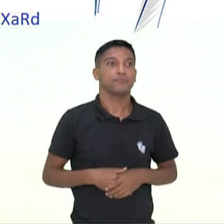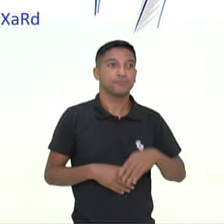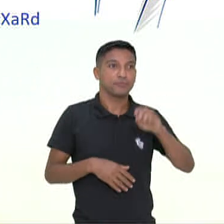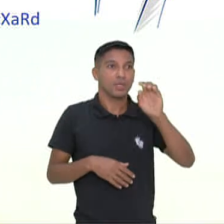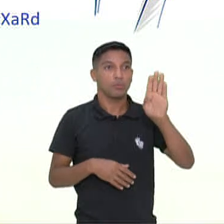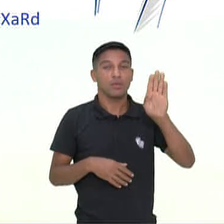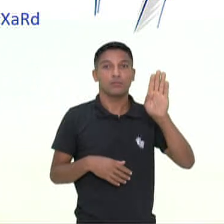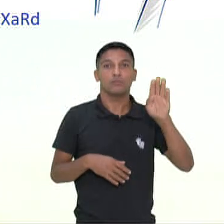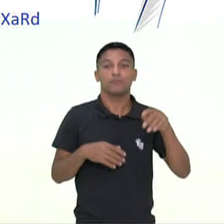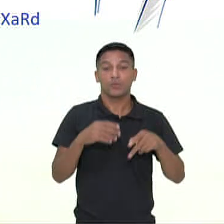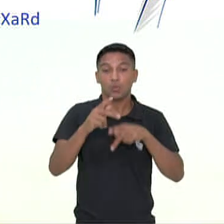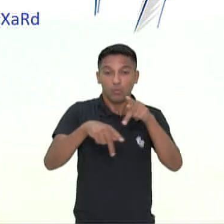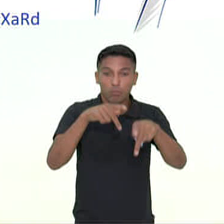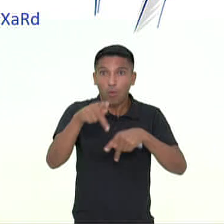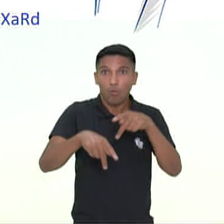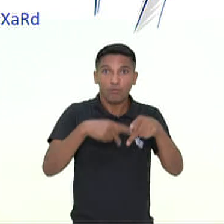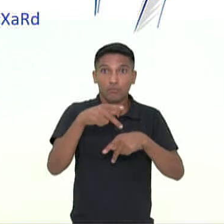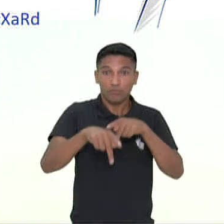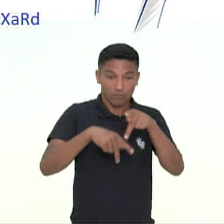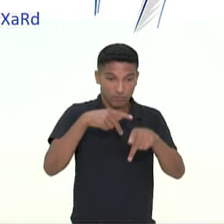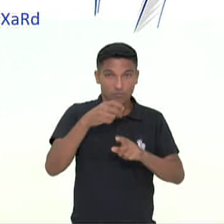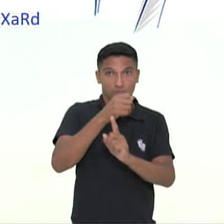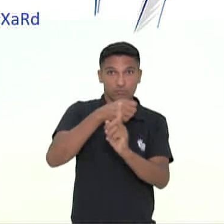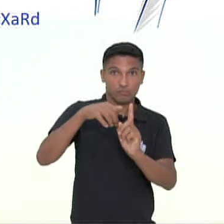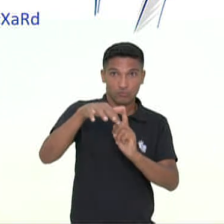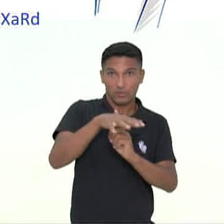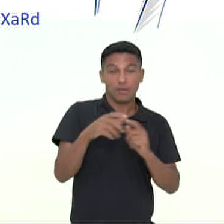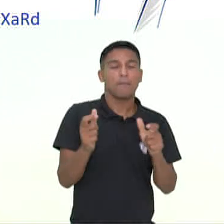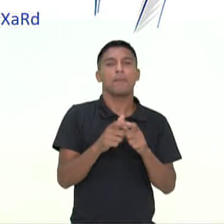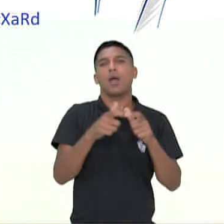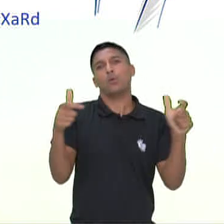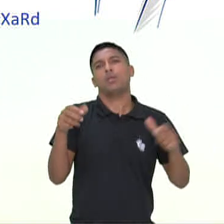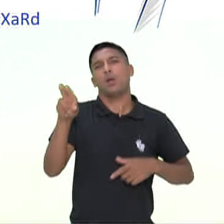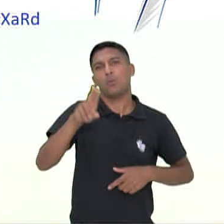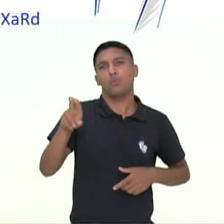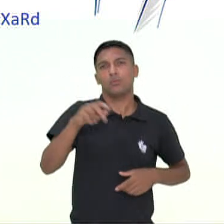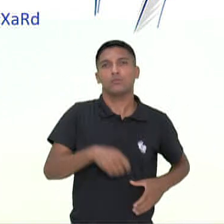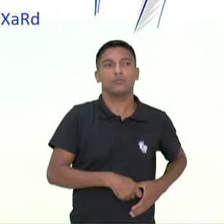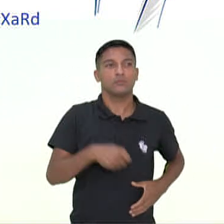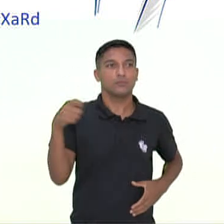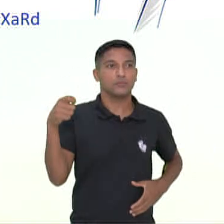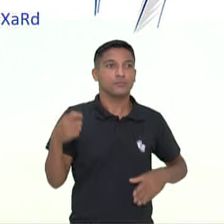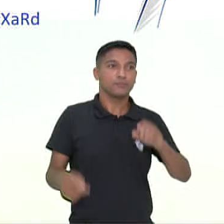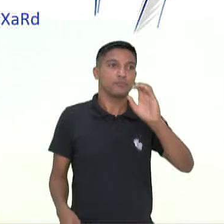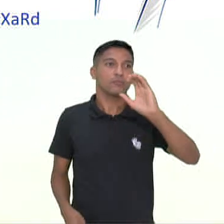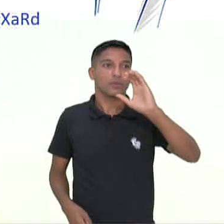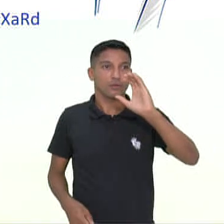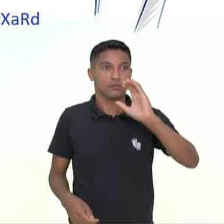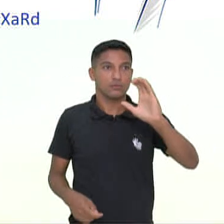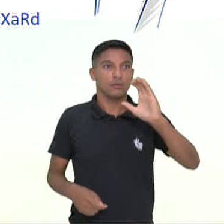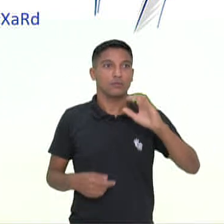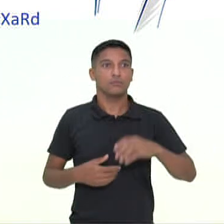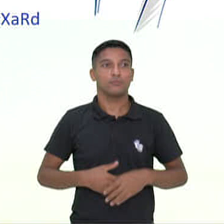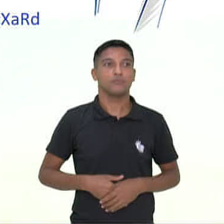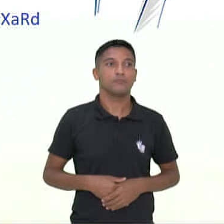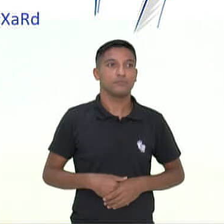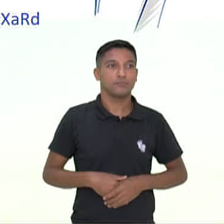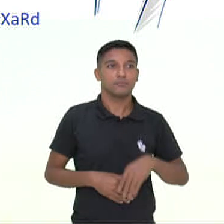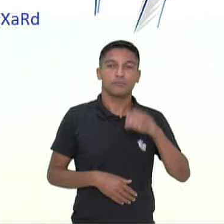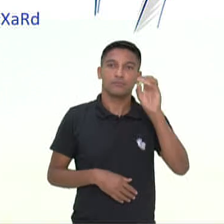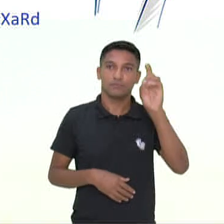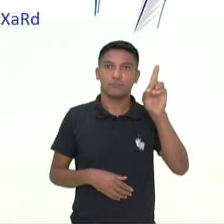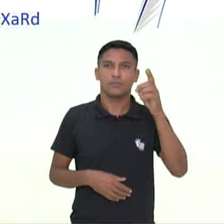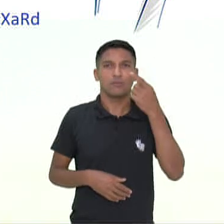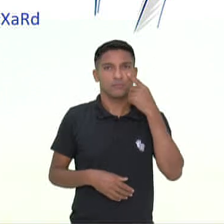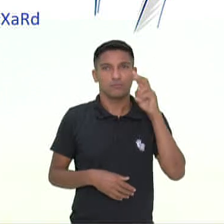e se devido ao seu uso nas constantes guerras e batalhas e de era a Grande arma de caça da